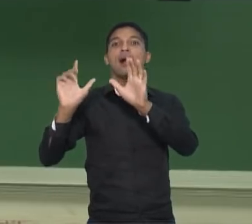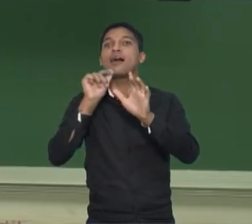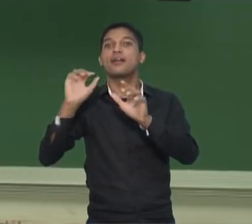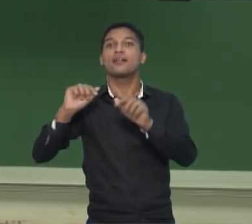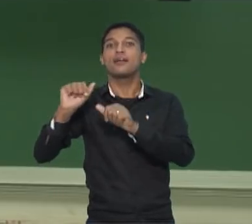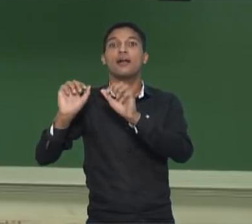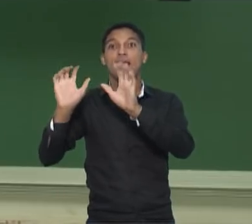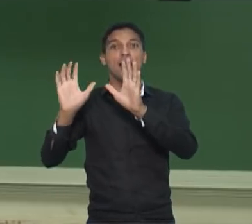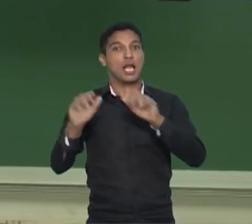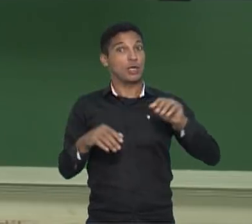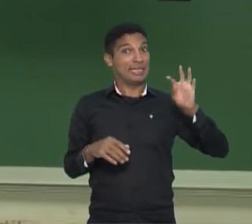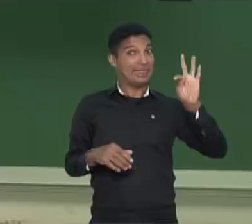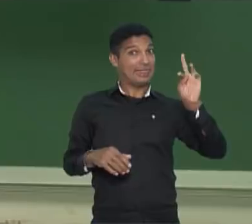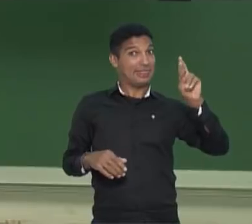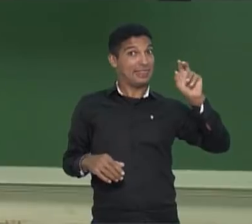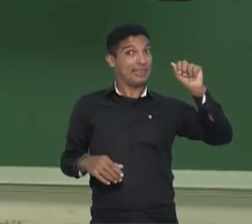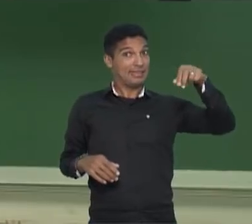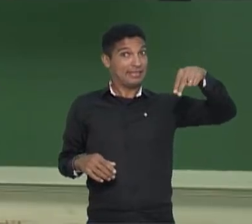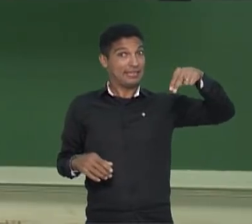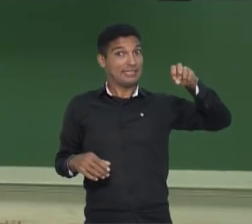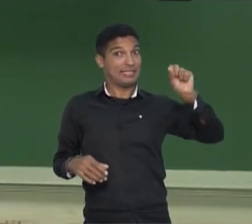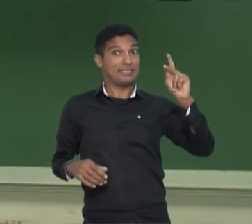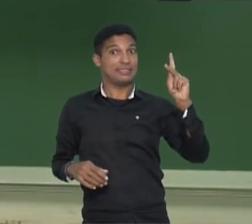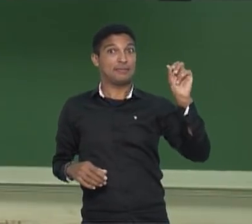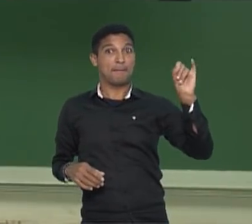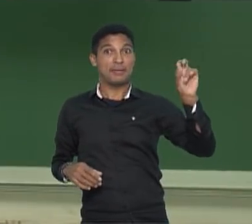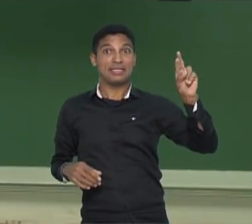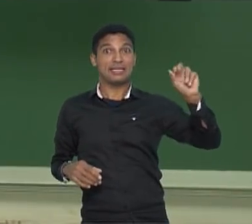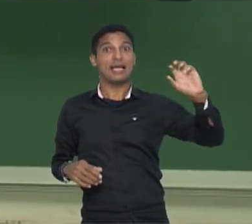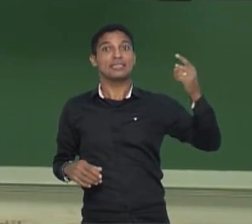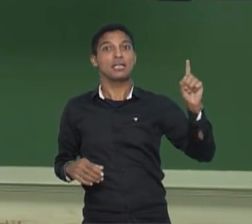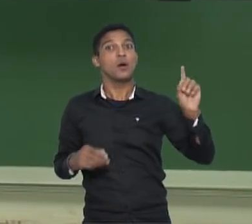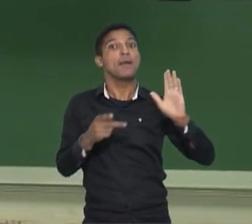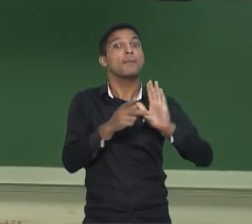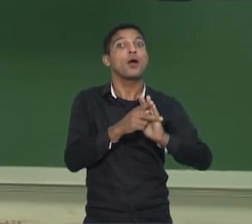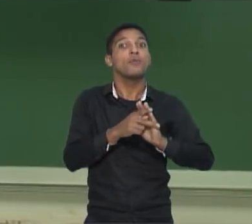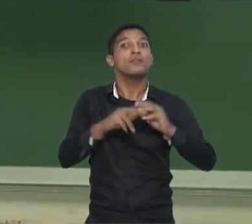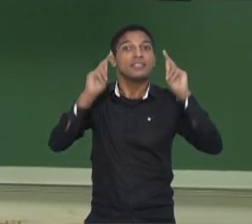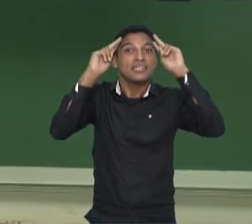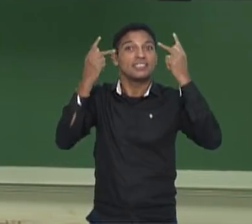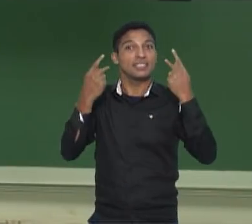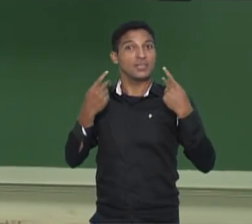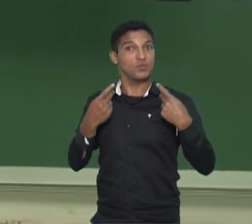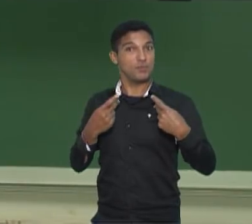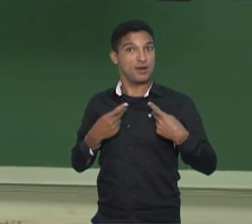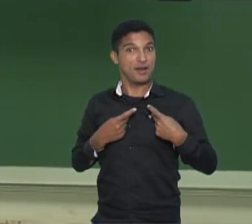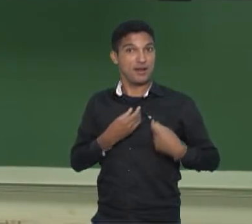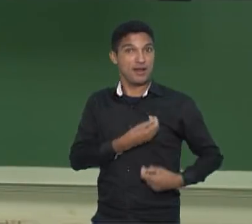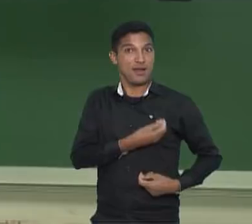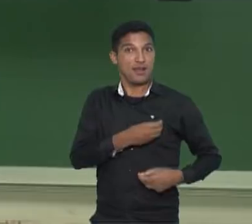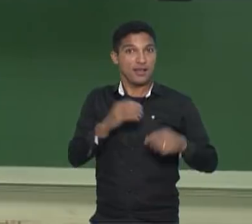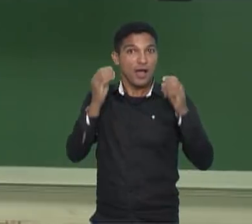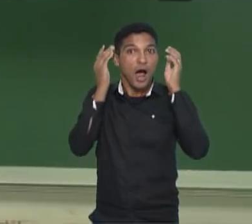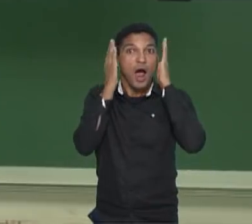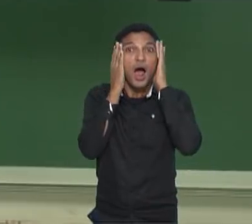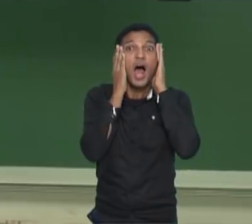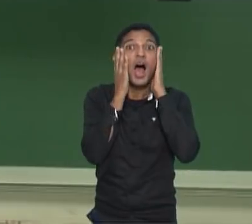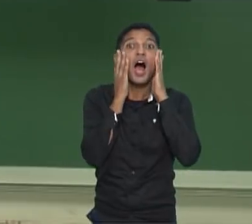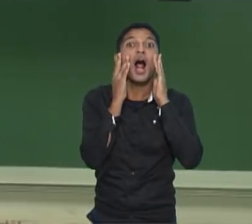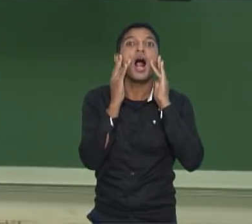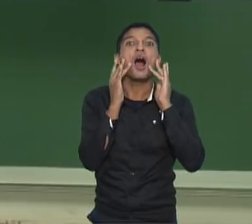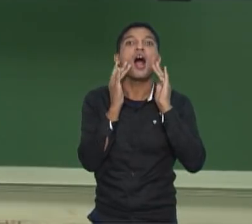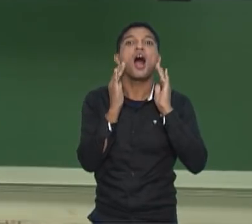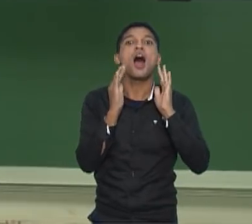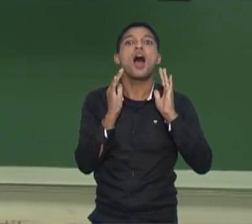inclusive ser humano. Tranquilo? Deu para compreender? Então, vamos ao